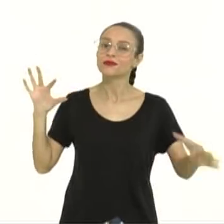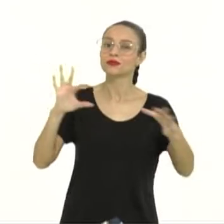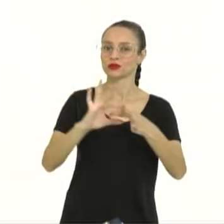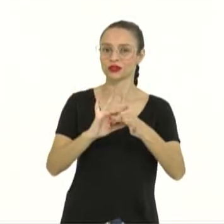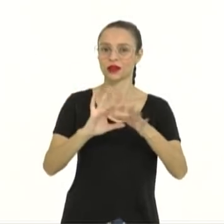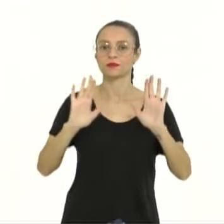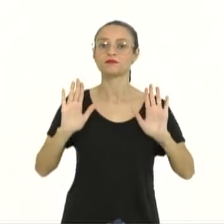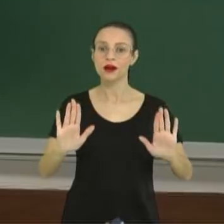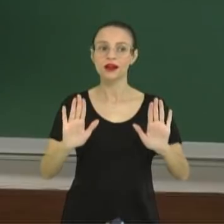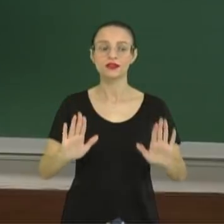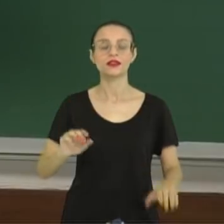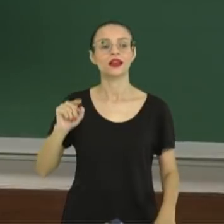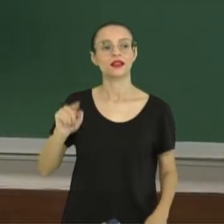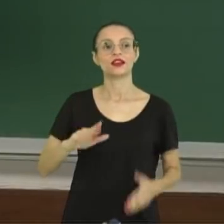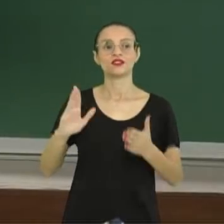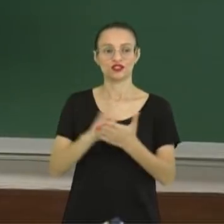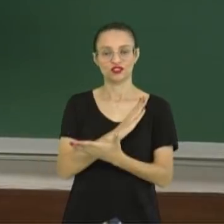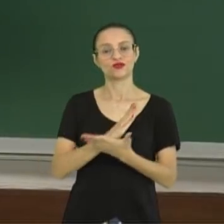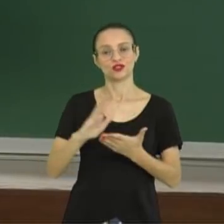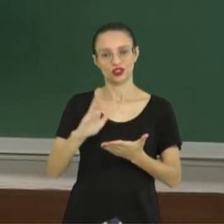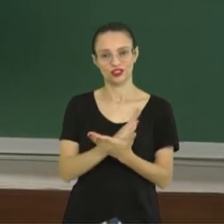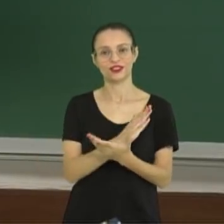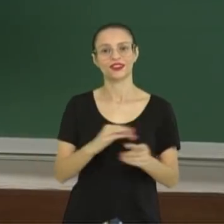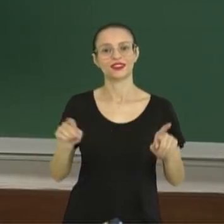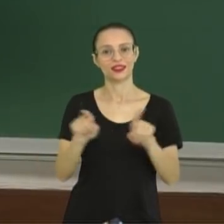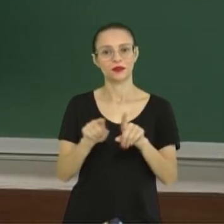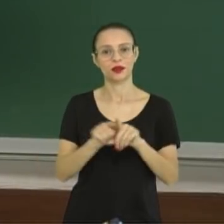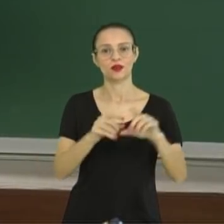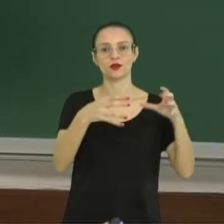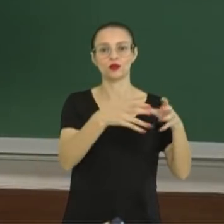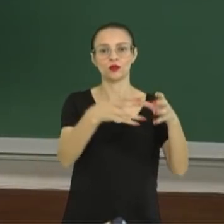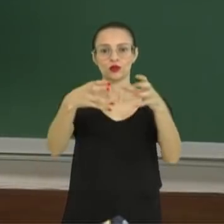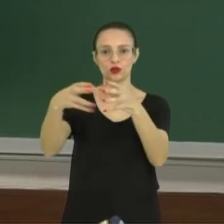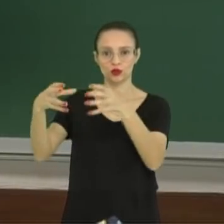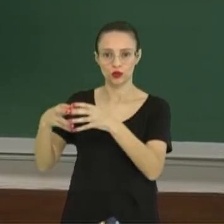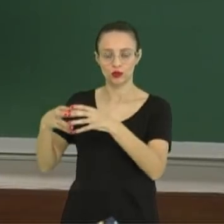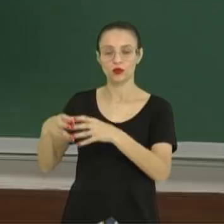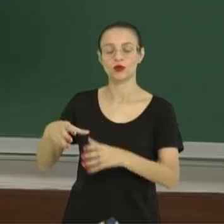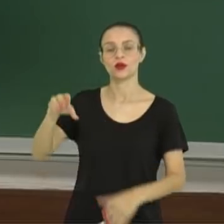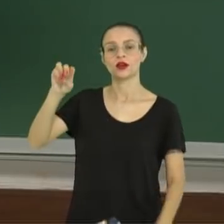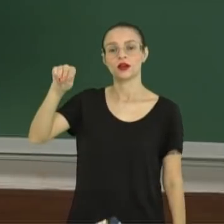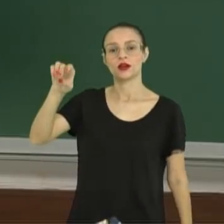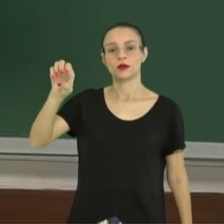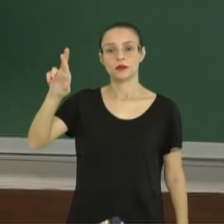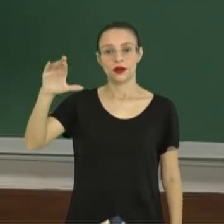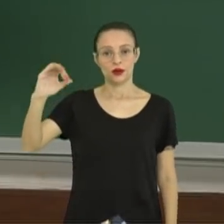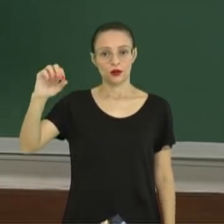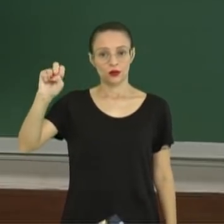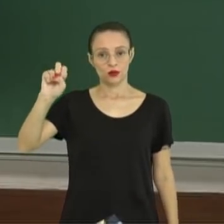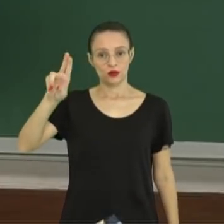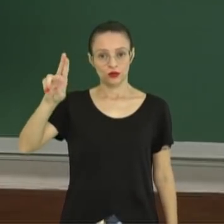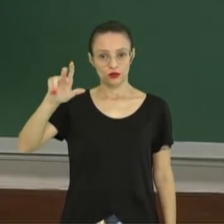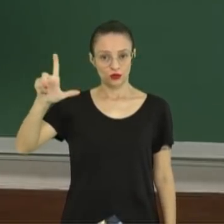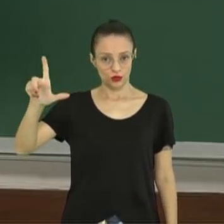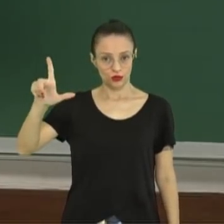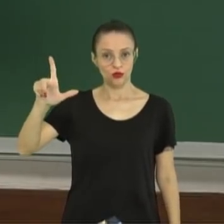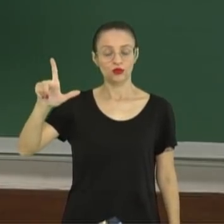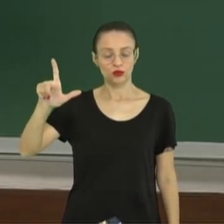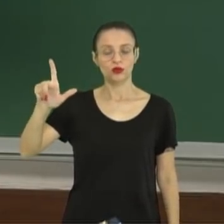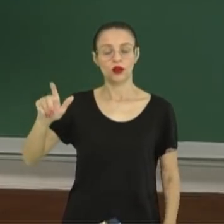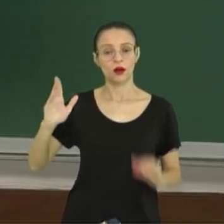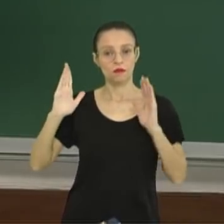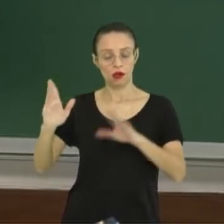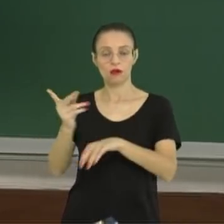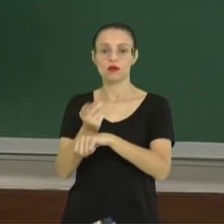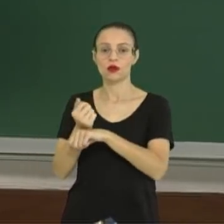países. Mas a ALADI também é dividida em alguns grupos de países. Nós temos o Mercado Comum do Sul, no Mercosul, que é o nosso bloco econômico